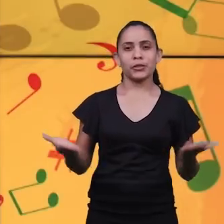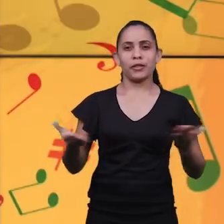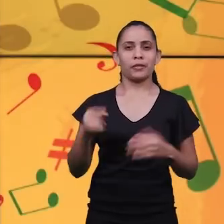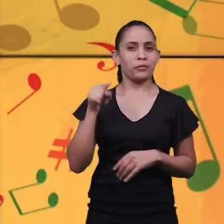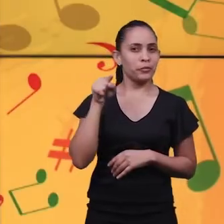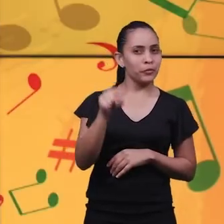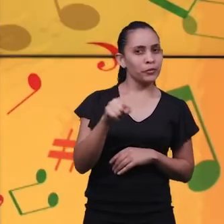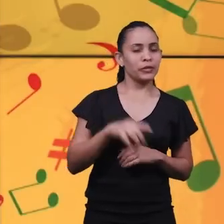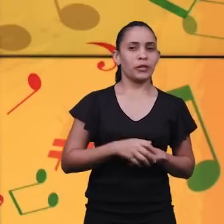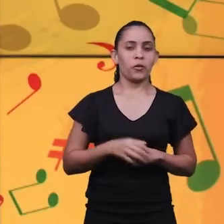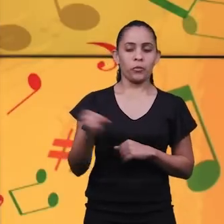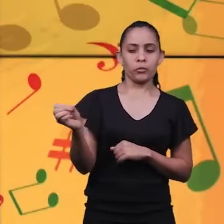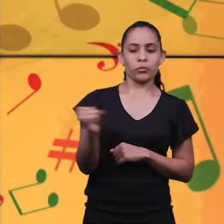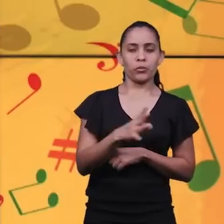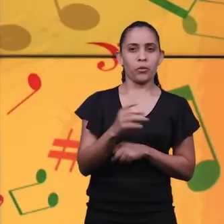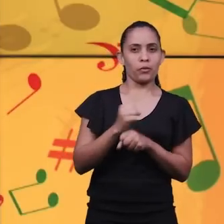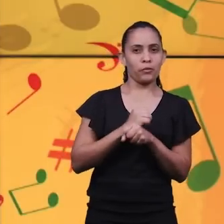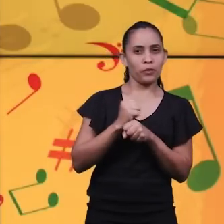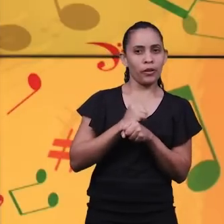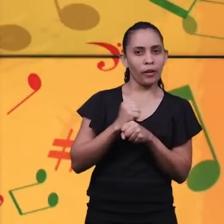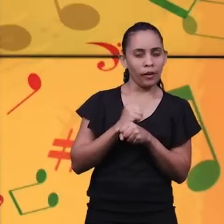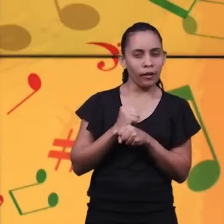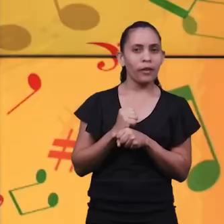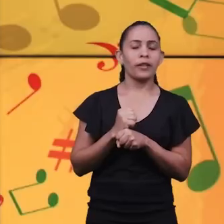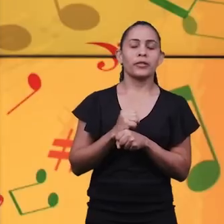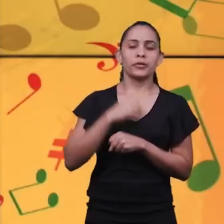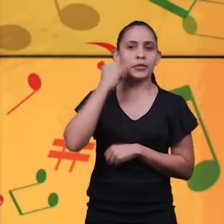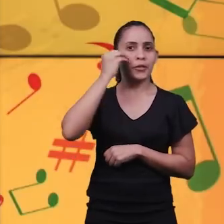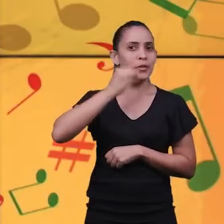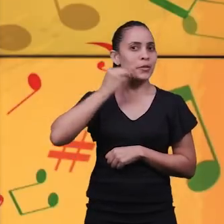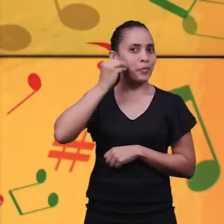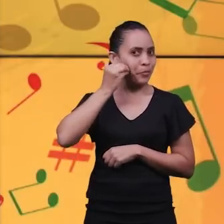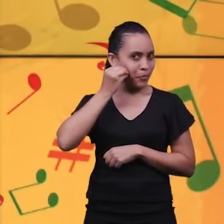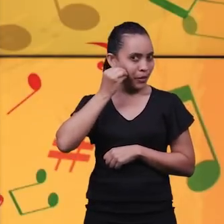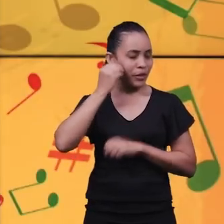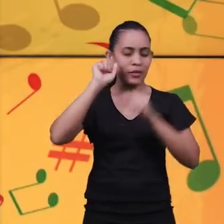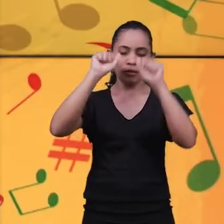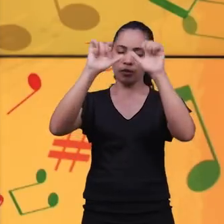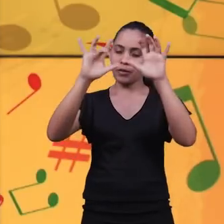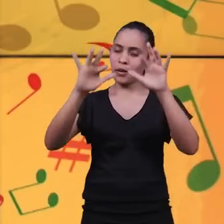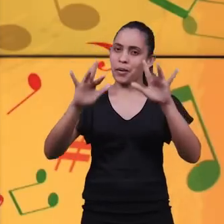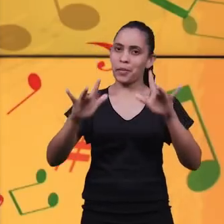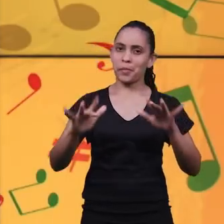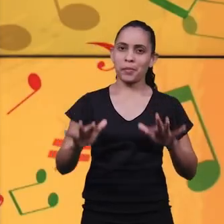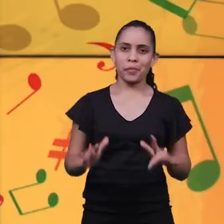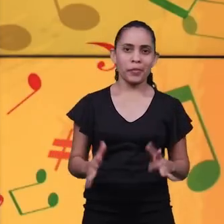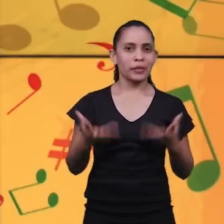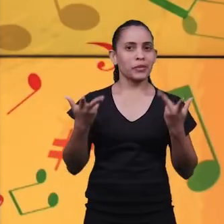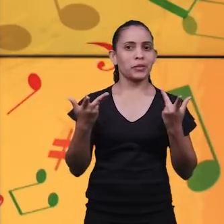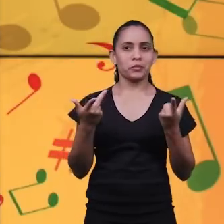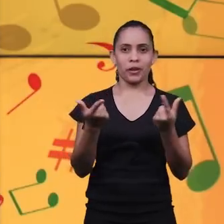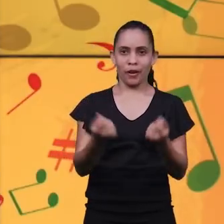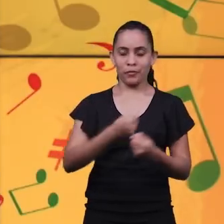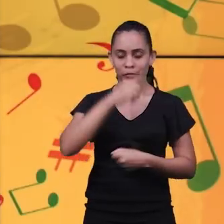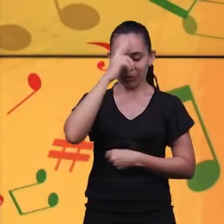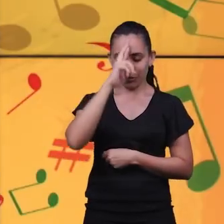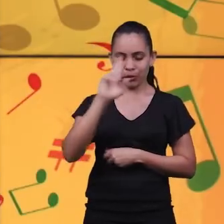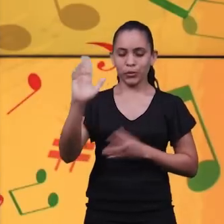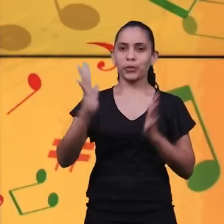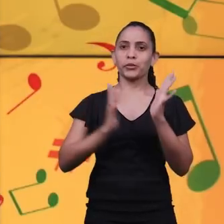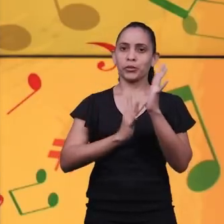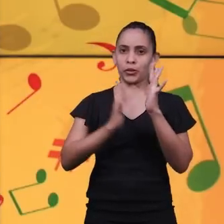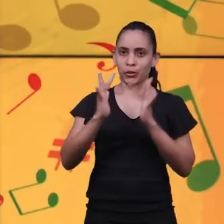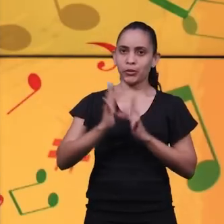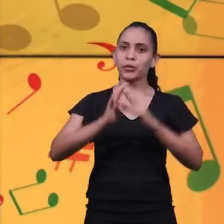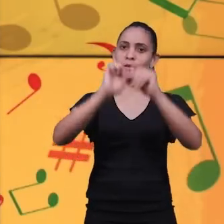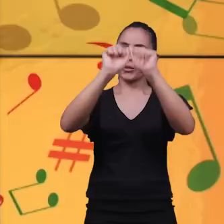queremos desejar a você um novo ano cheio de novas experiências, de bênçãos celestiais. E